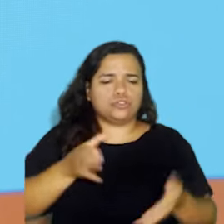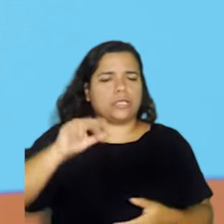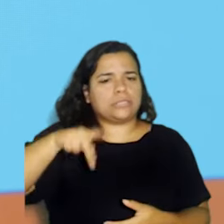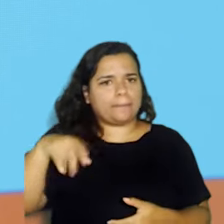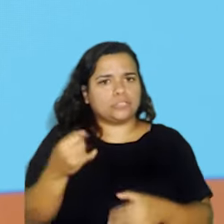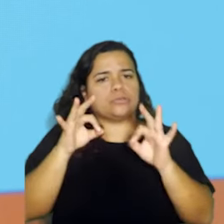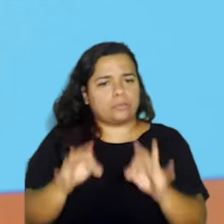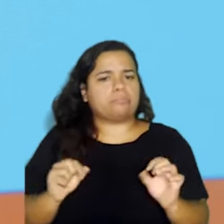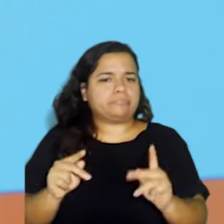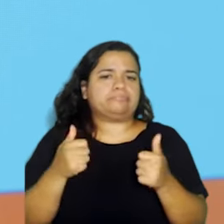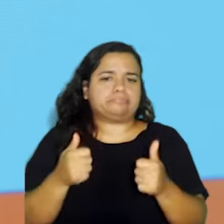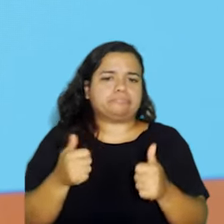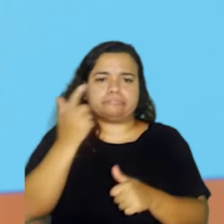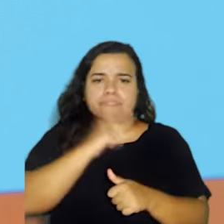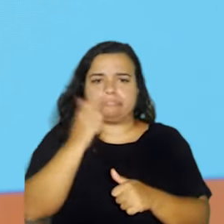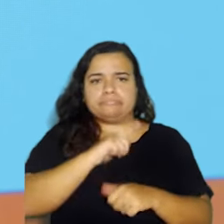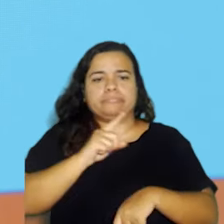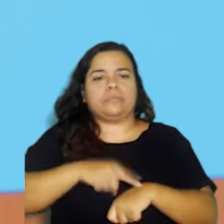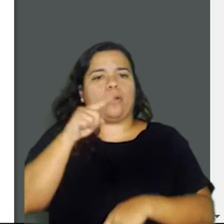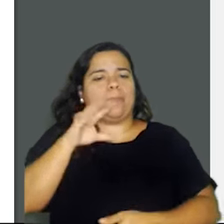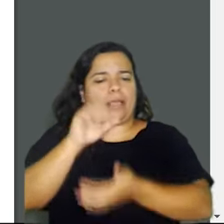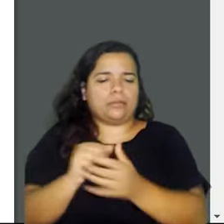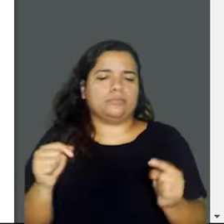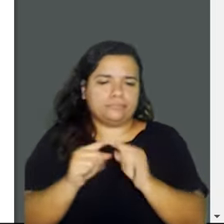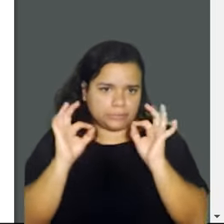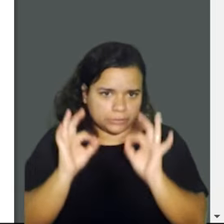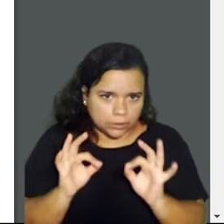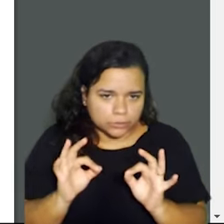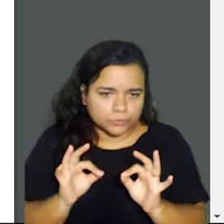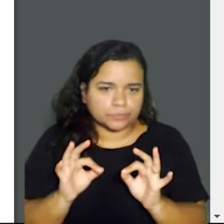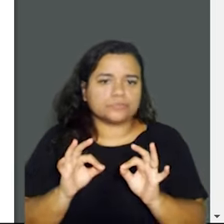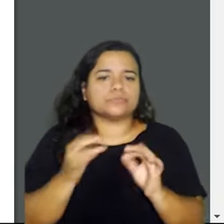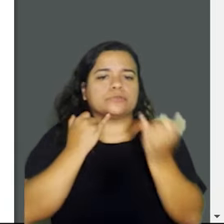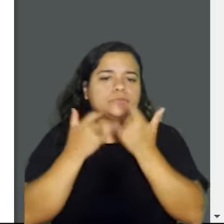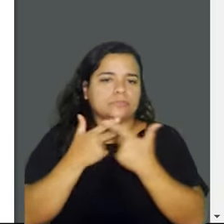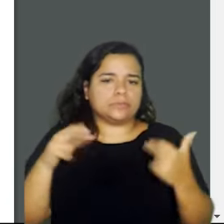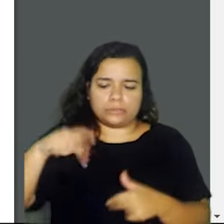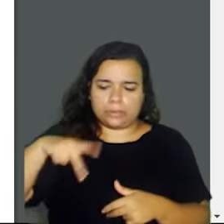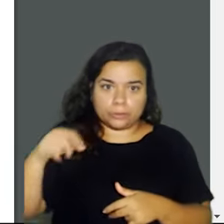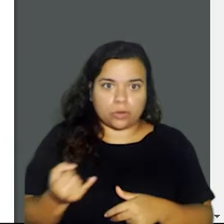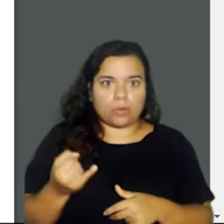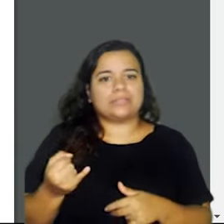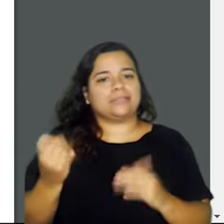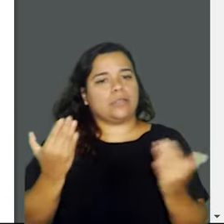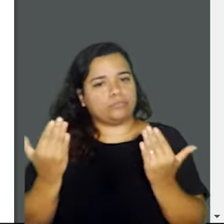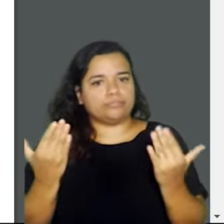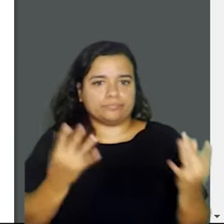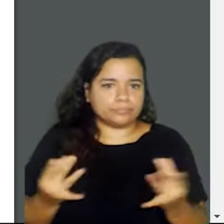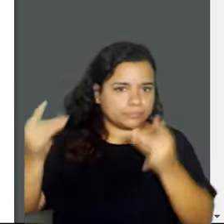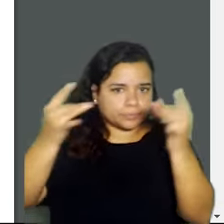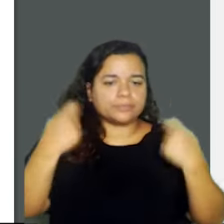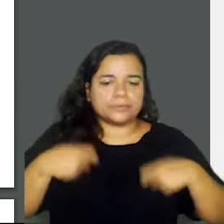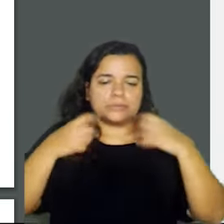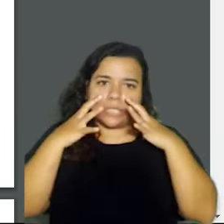CNPJ então ok fizeram esse cadastro nesse momento aqui né é com as informações do CNPJ então tem essa